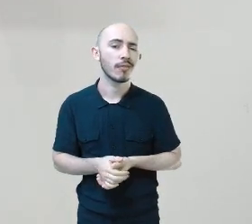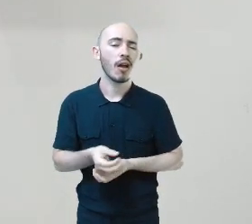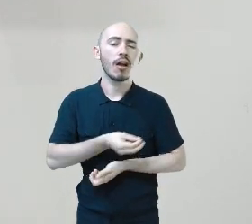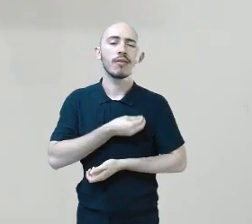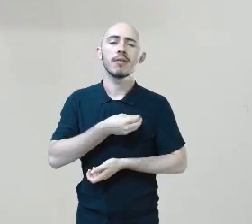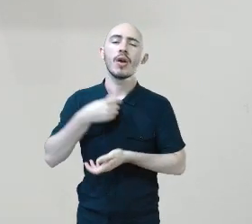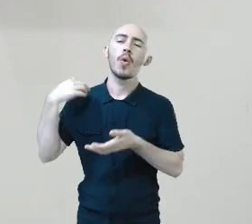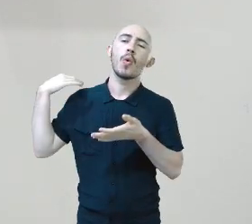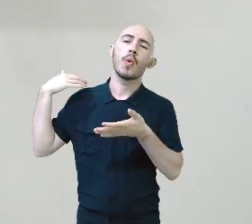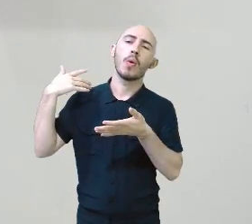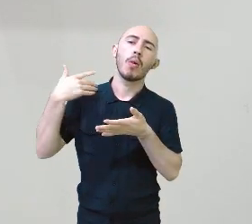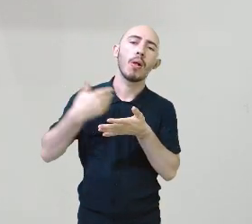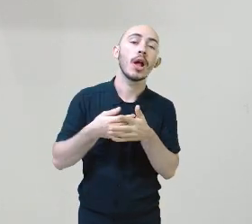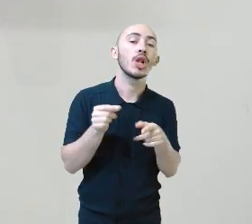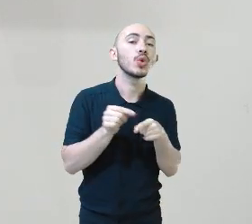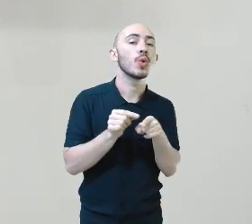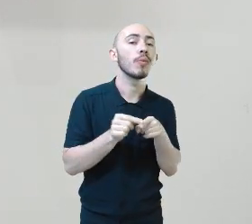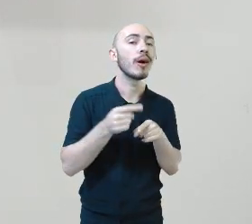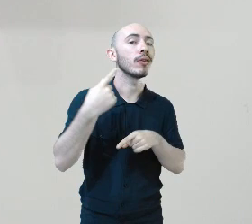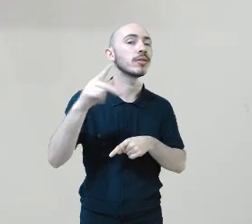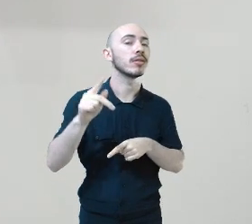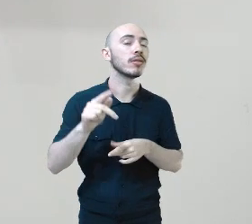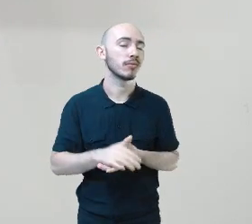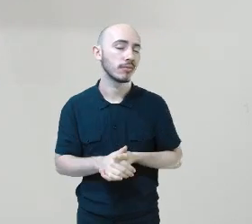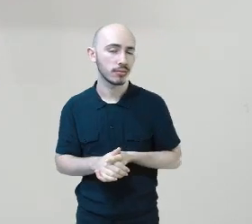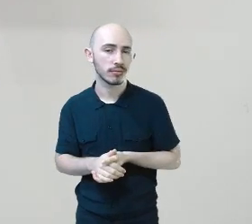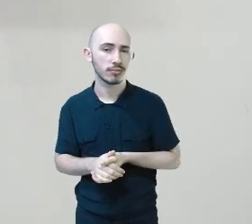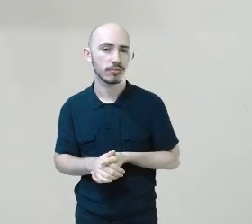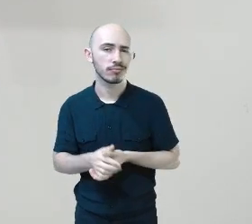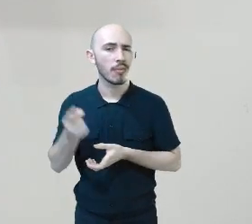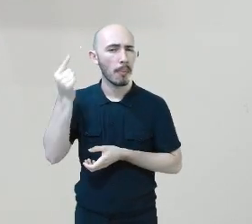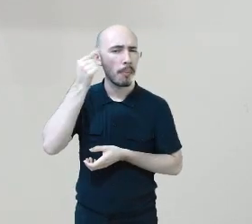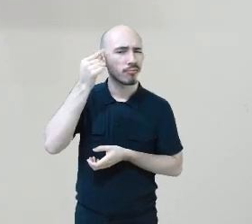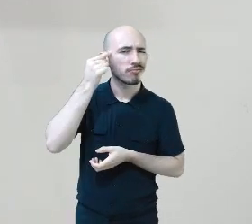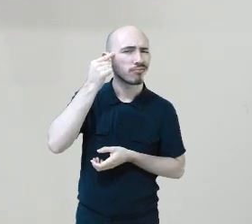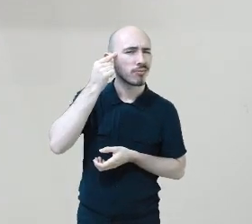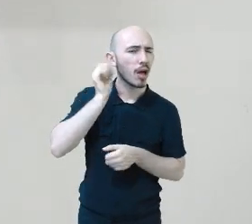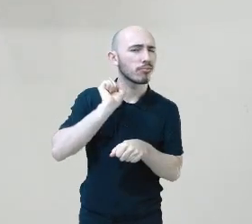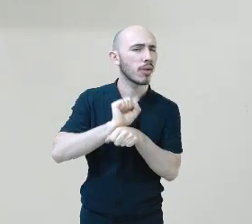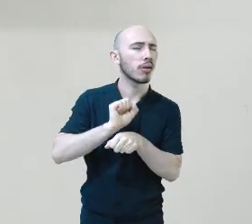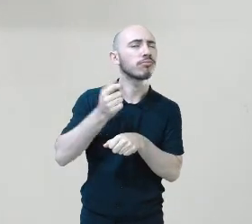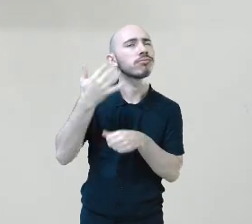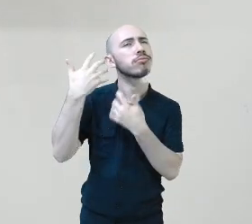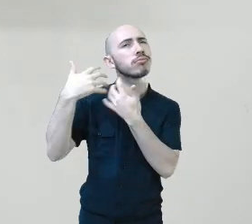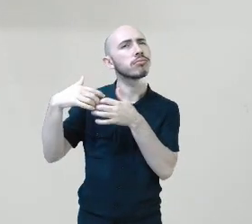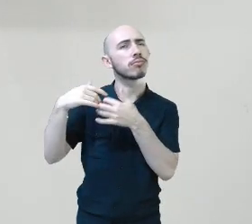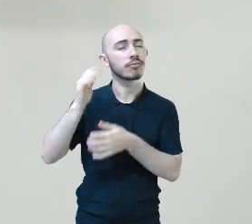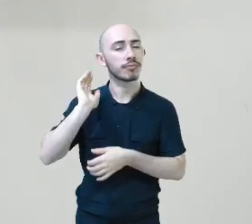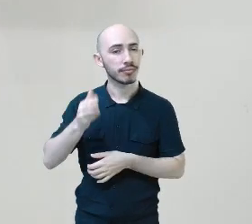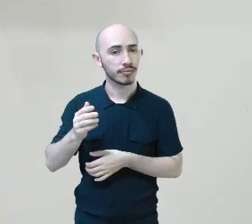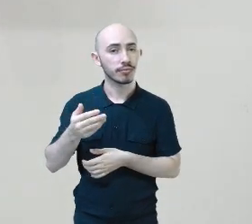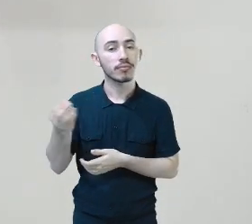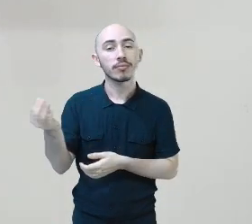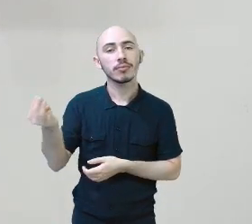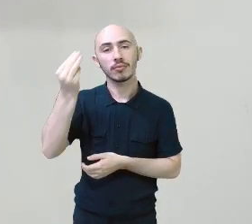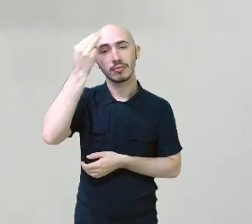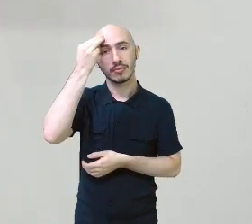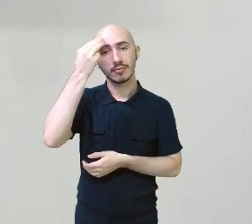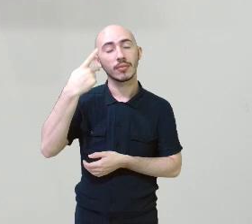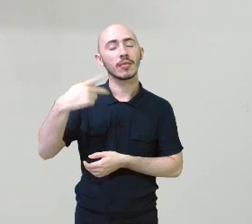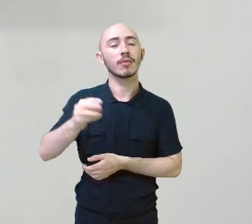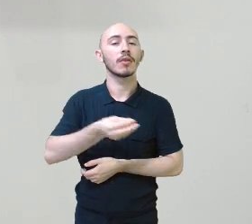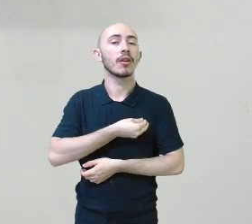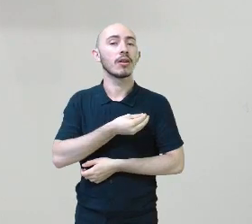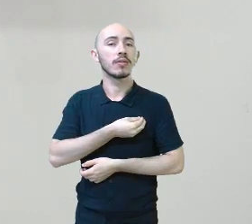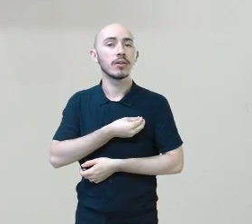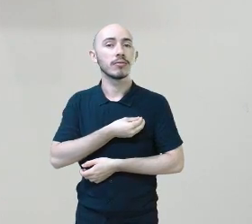viveu no seu bairro? Você já pensou, já parou para pensar qual é a sua memória com relação à sua